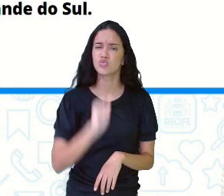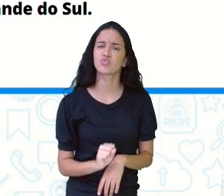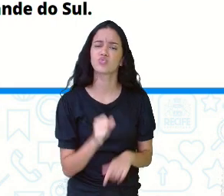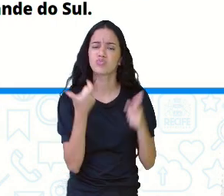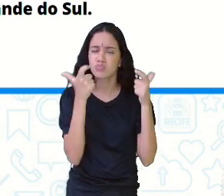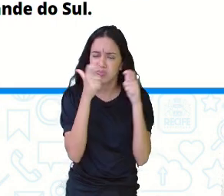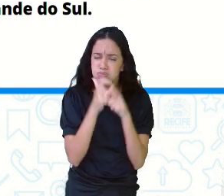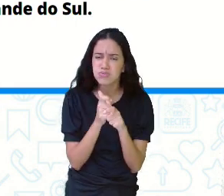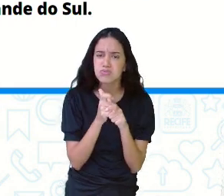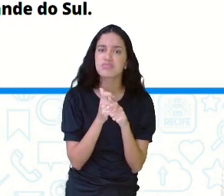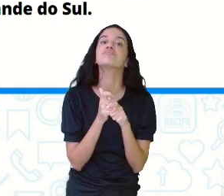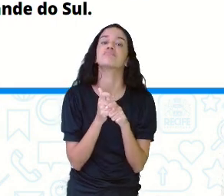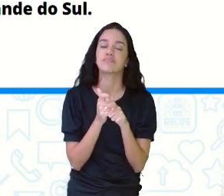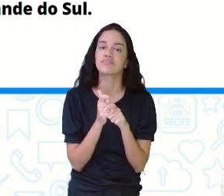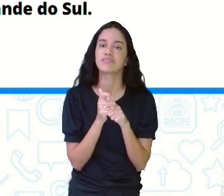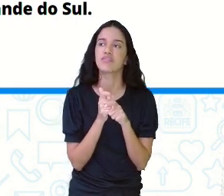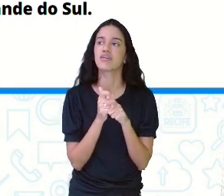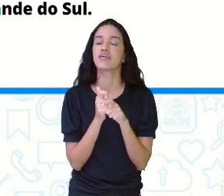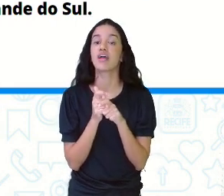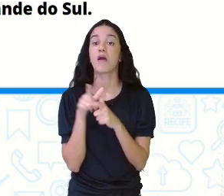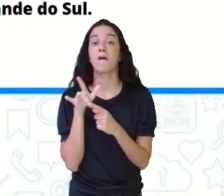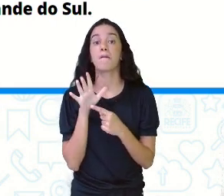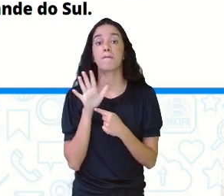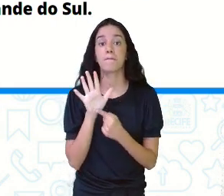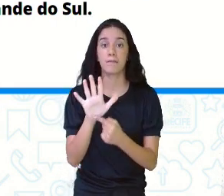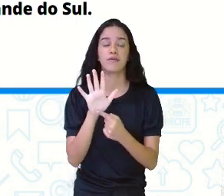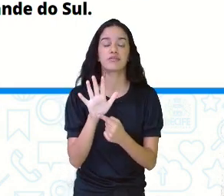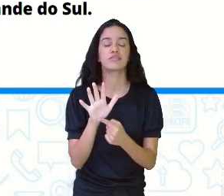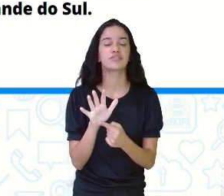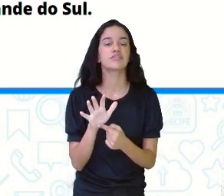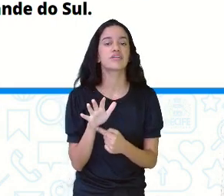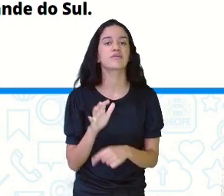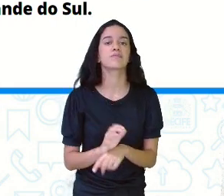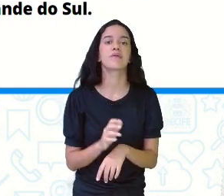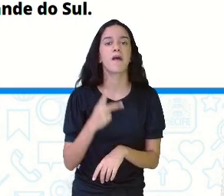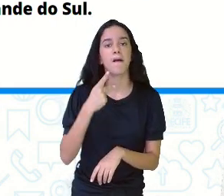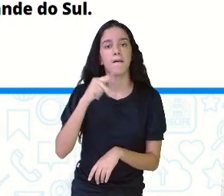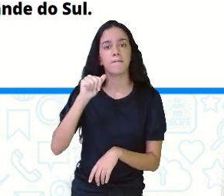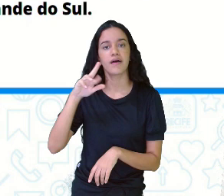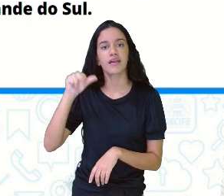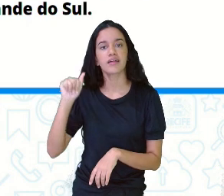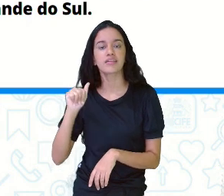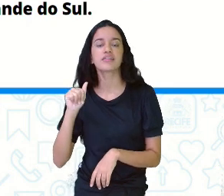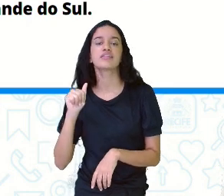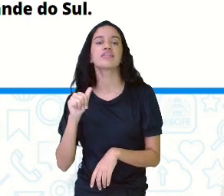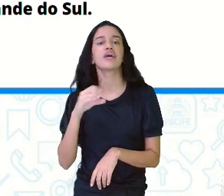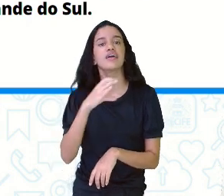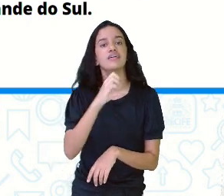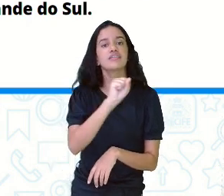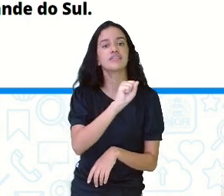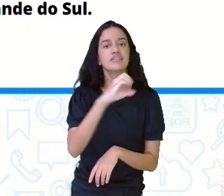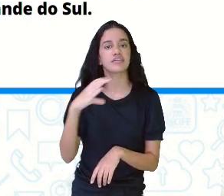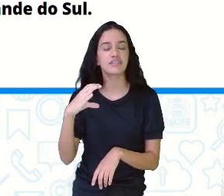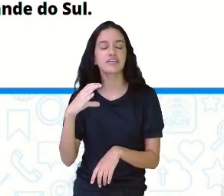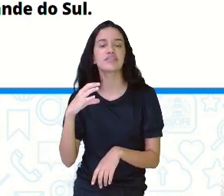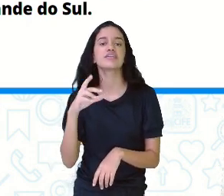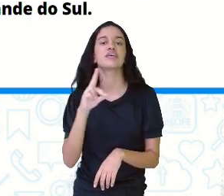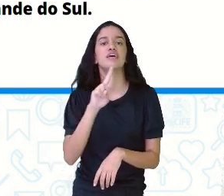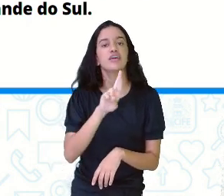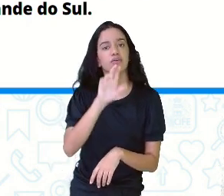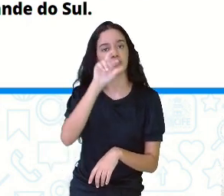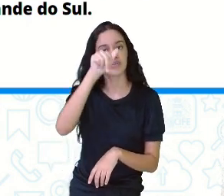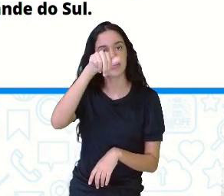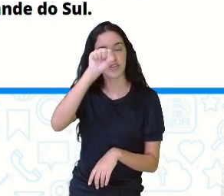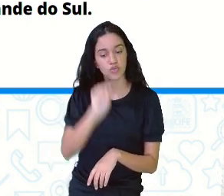pequenininha, mascote, né? Representada pelos estados Paraná, Santa Catarina e Rio Grande do Sul. A